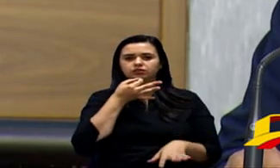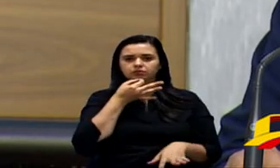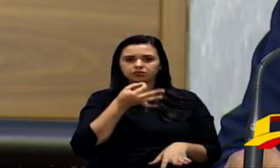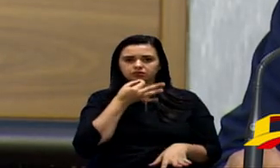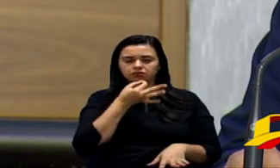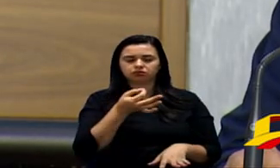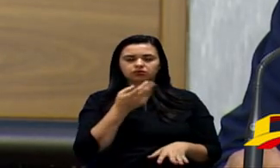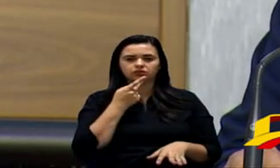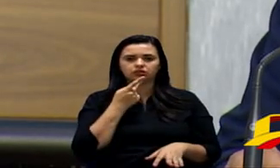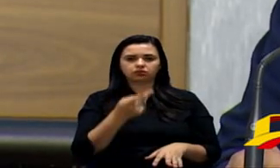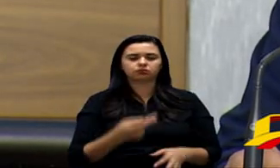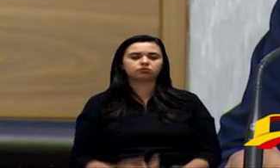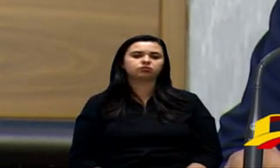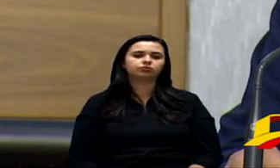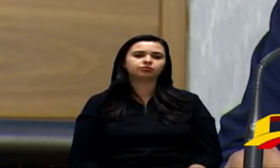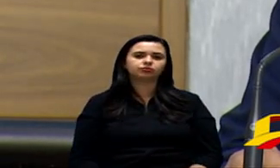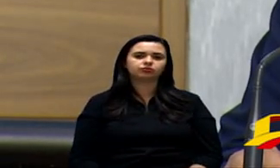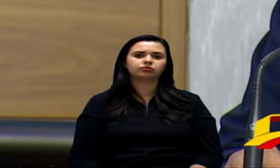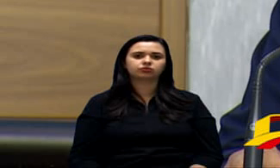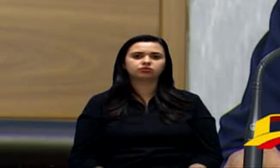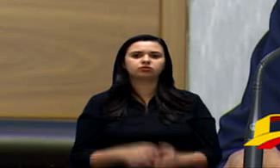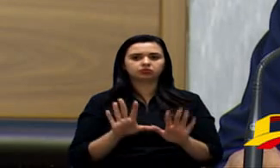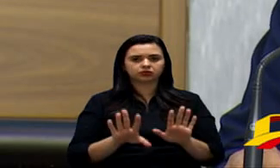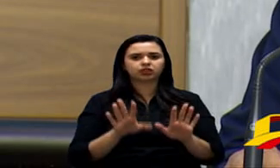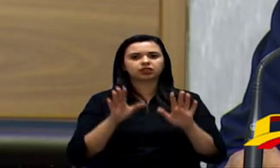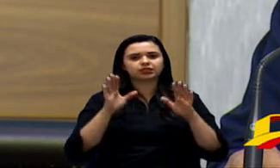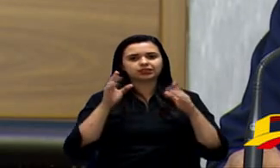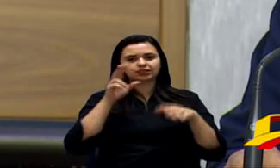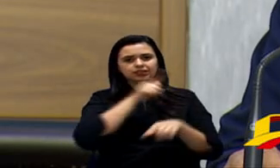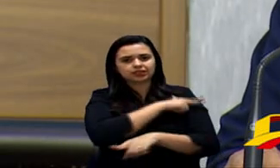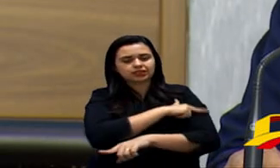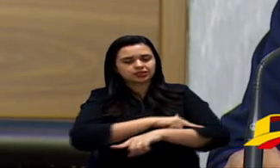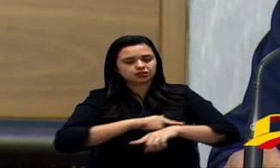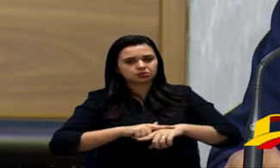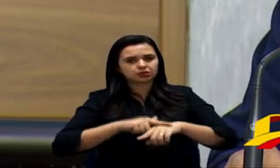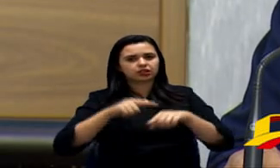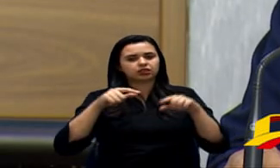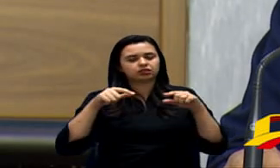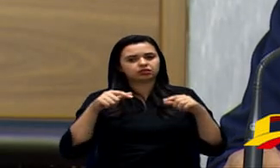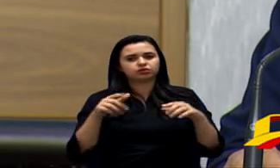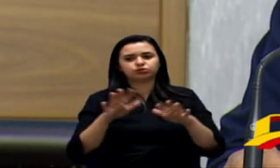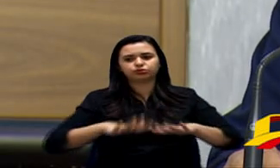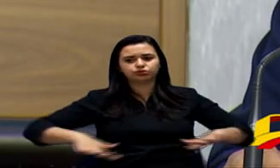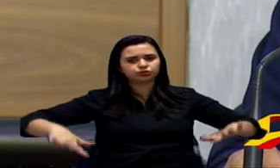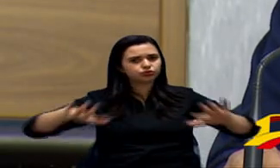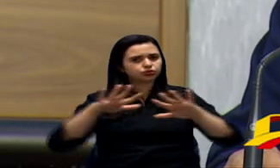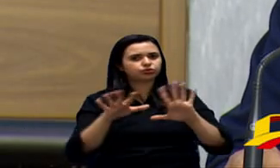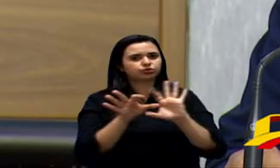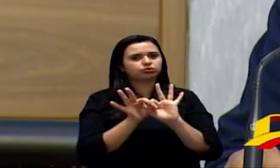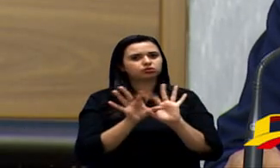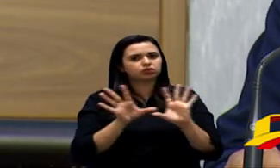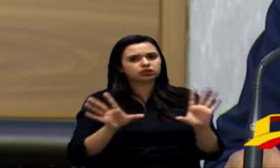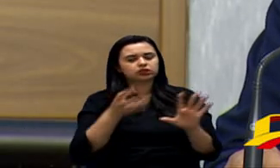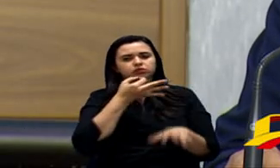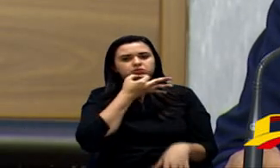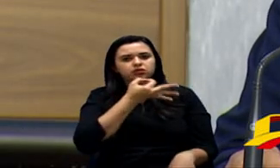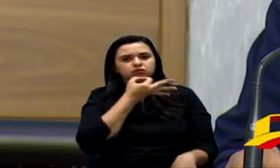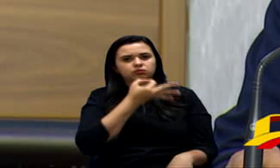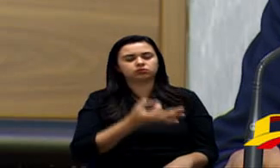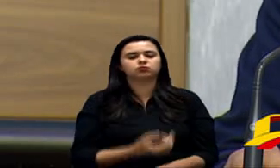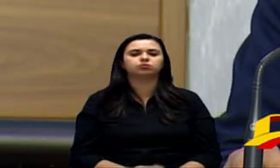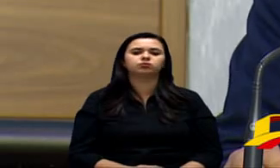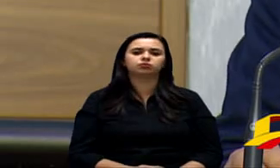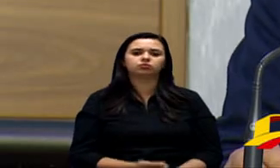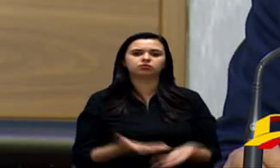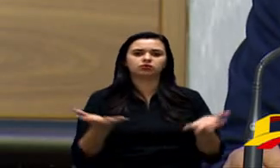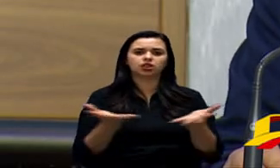essa casa, que é o direito de todos por iguais, tá? Então, não tem ninguém diferente de ninguém. O Gabriel vai